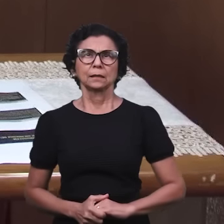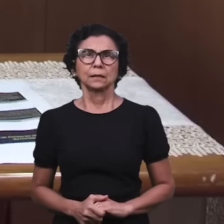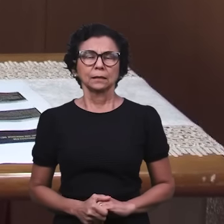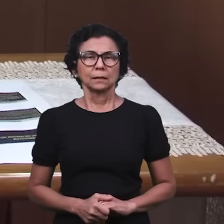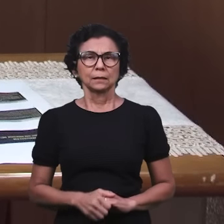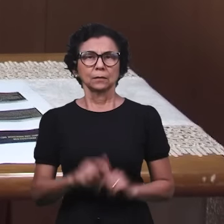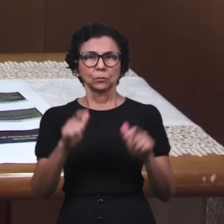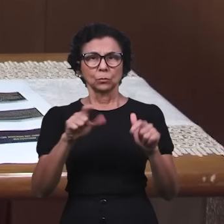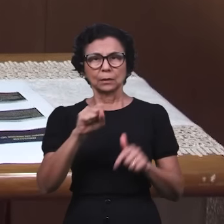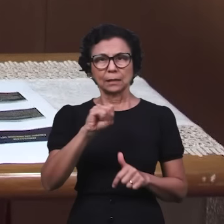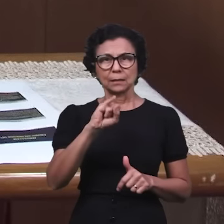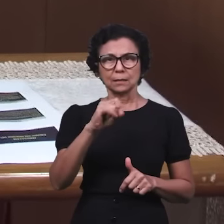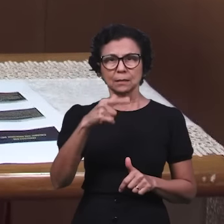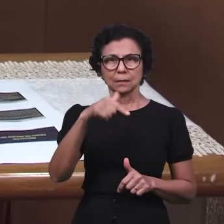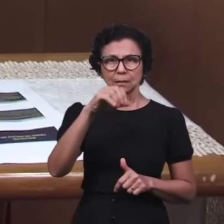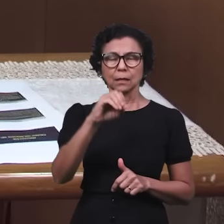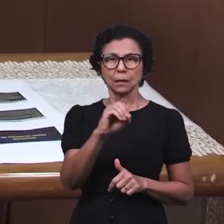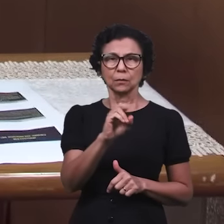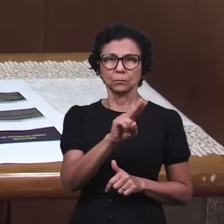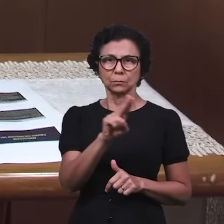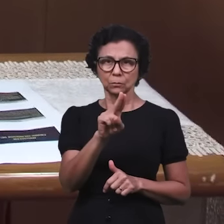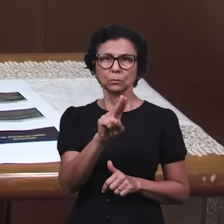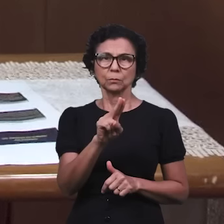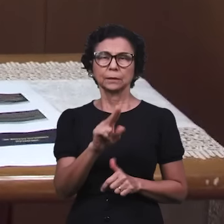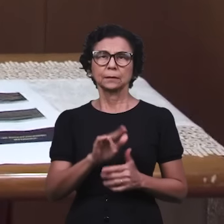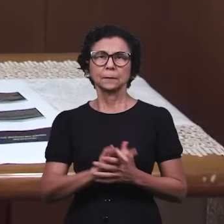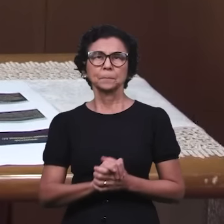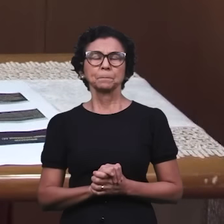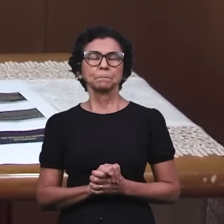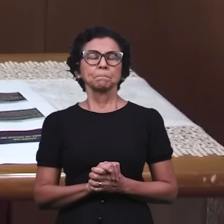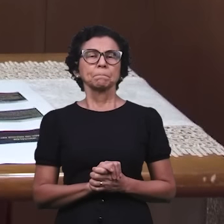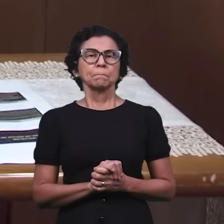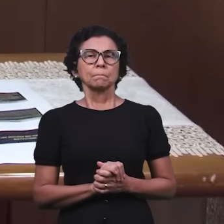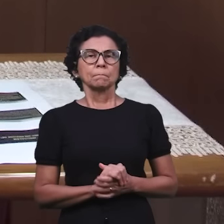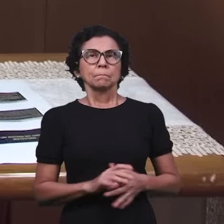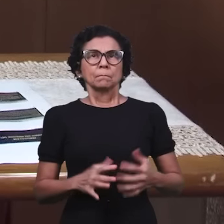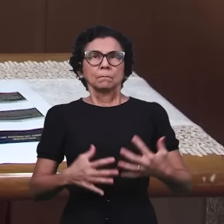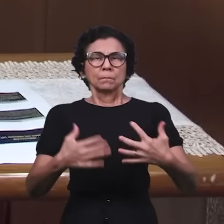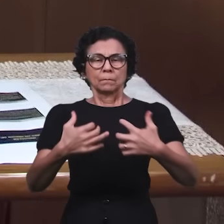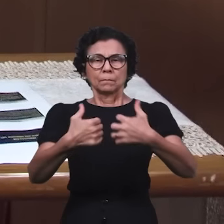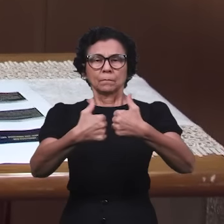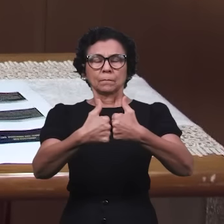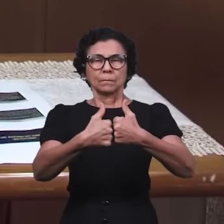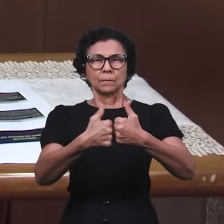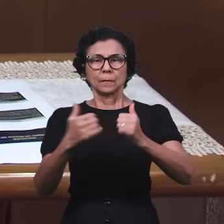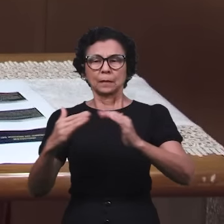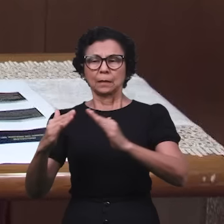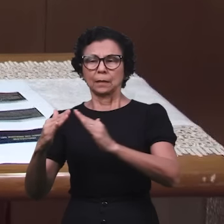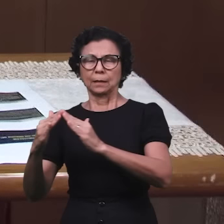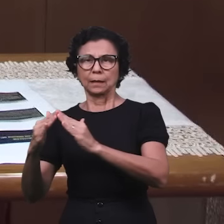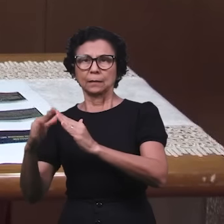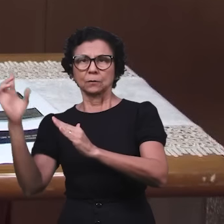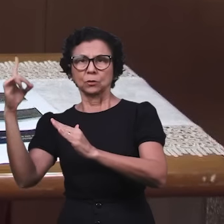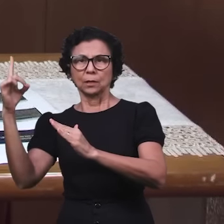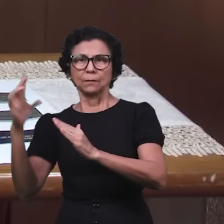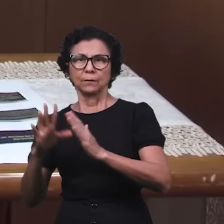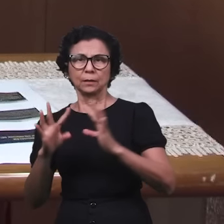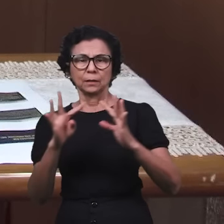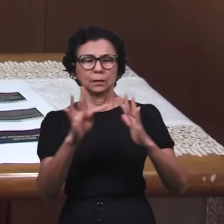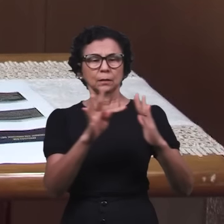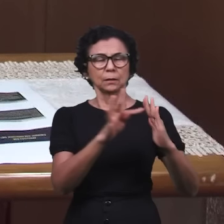que era Sião ainda, né? Ele colocou do lado da sua casa, porque o templo estava em Gibeão.